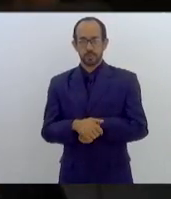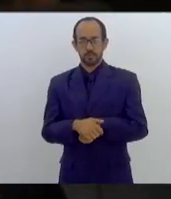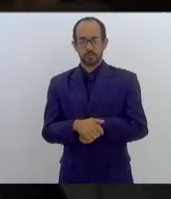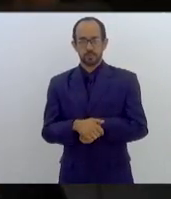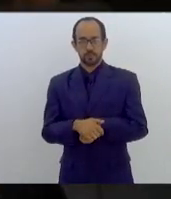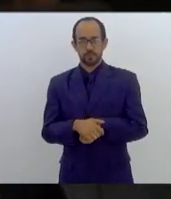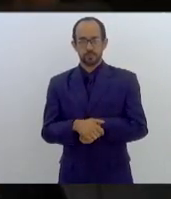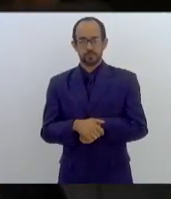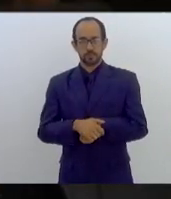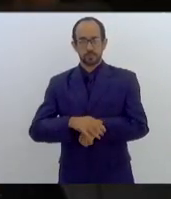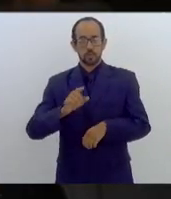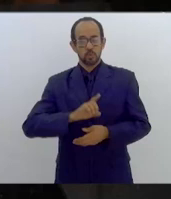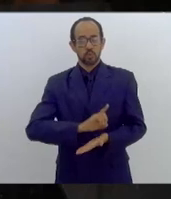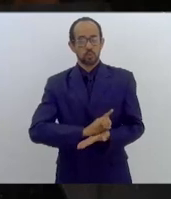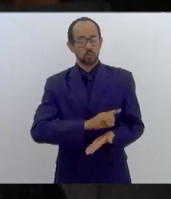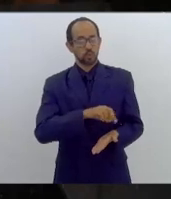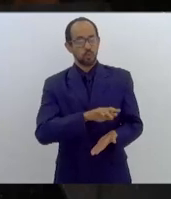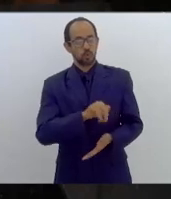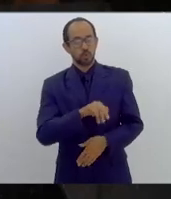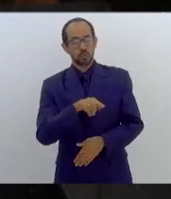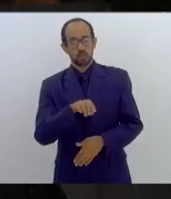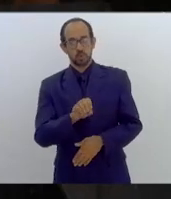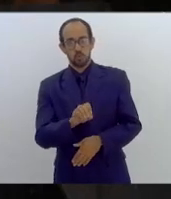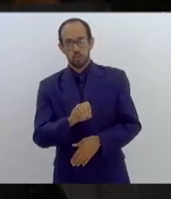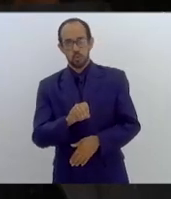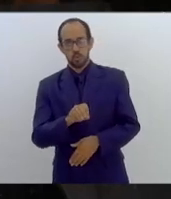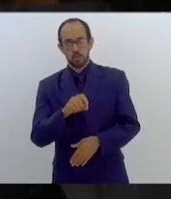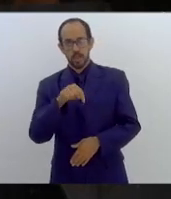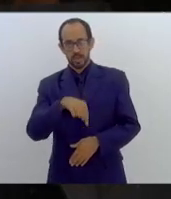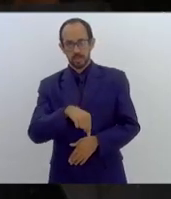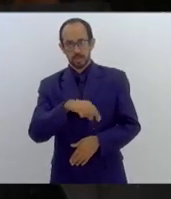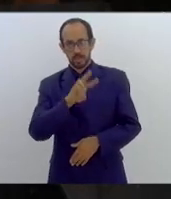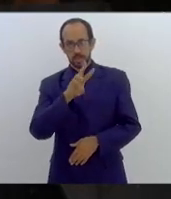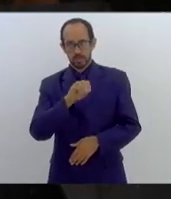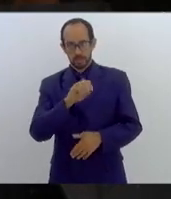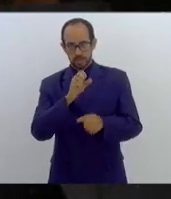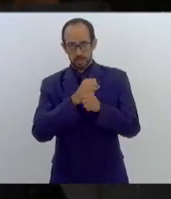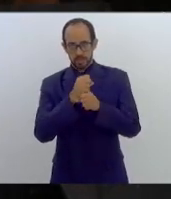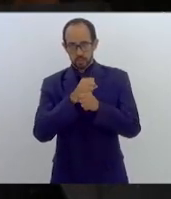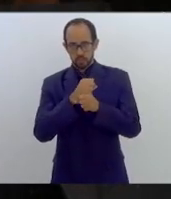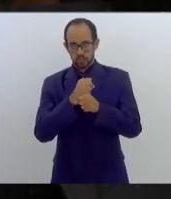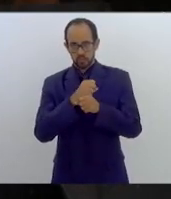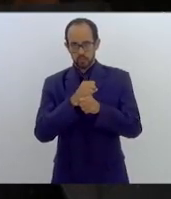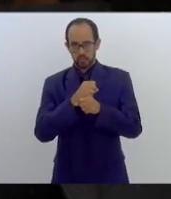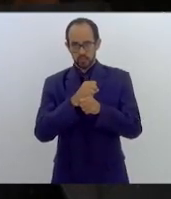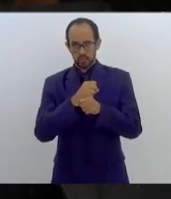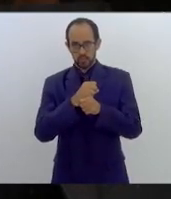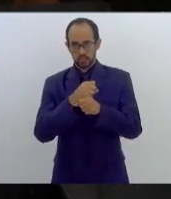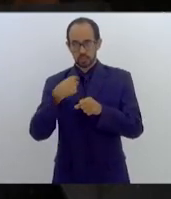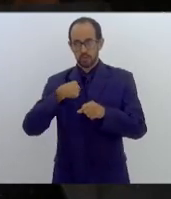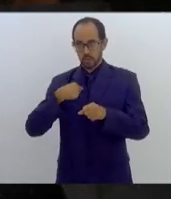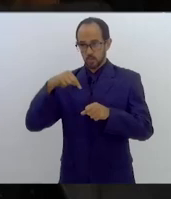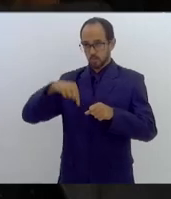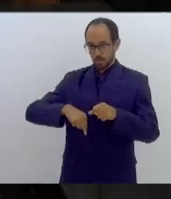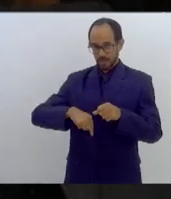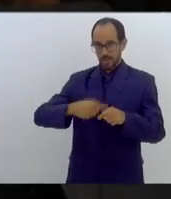nosso Rodrigo Lopes está aqui há 30 anos. Como eu estou há 20,